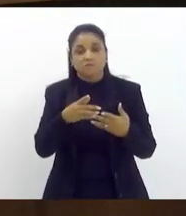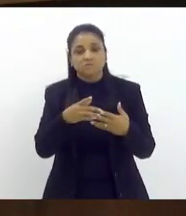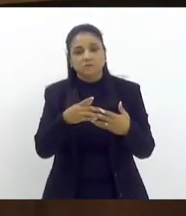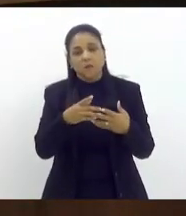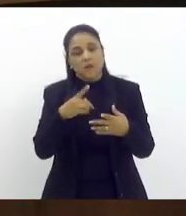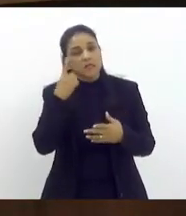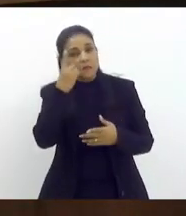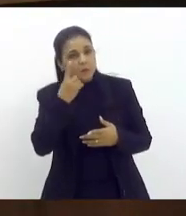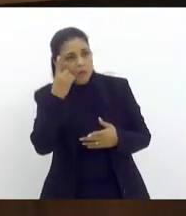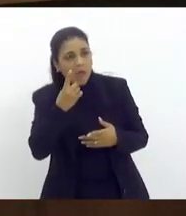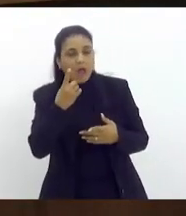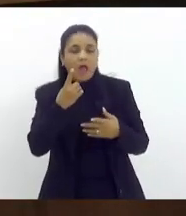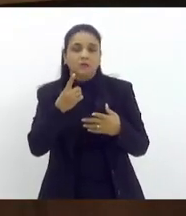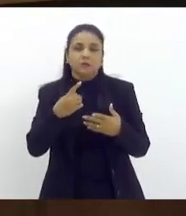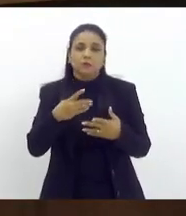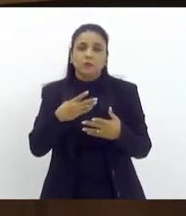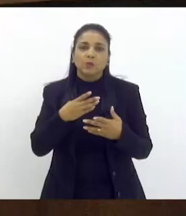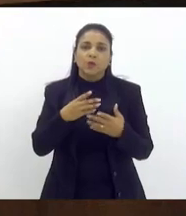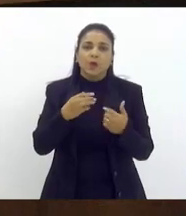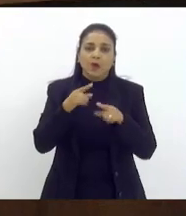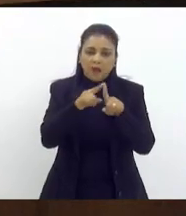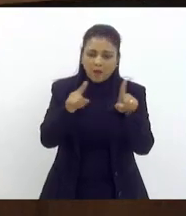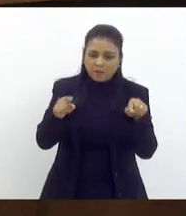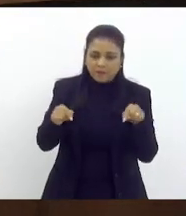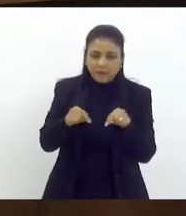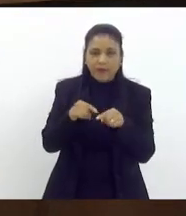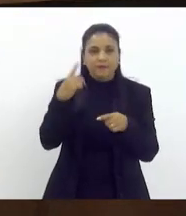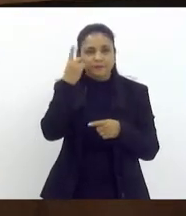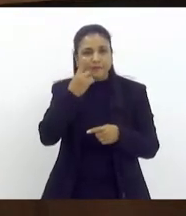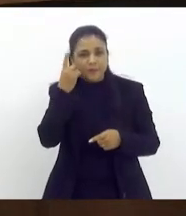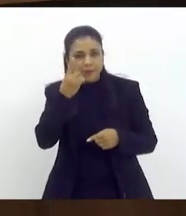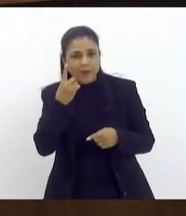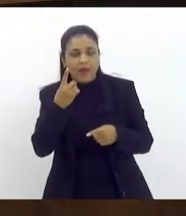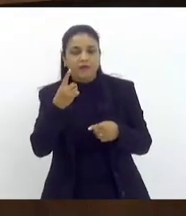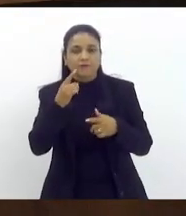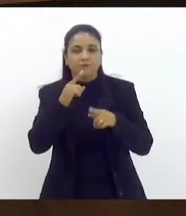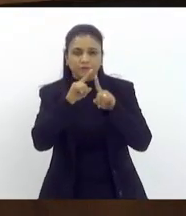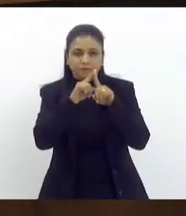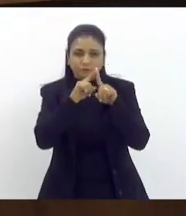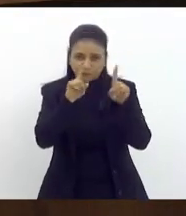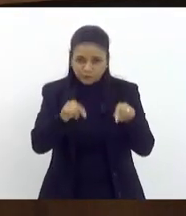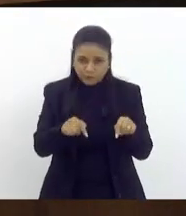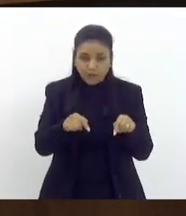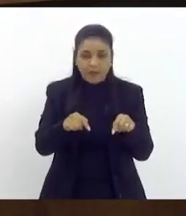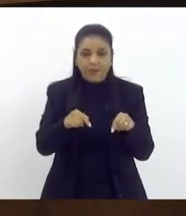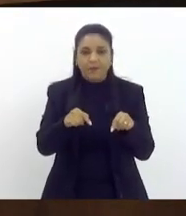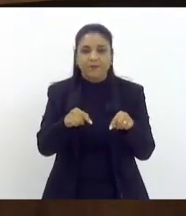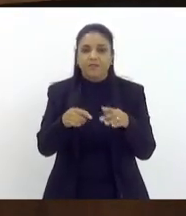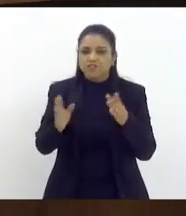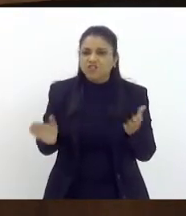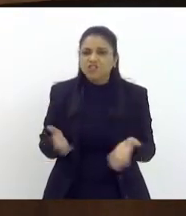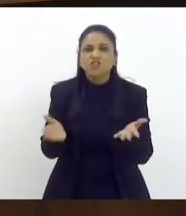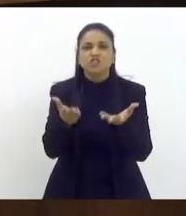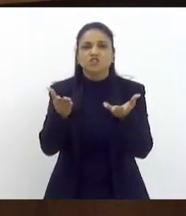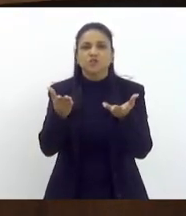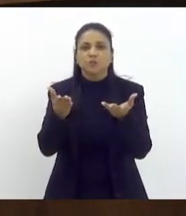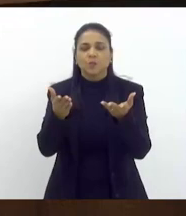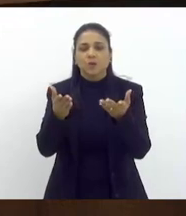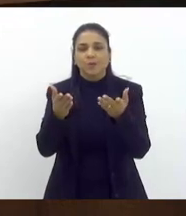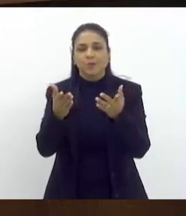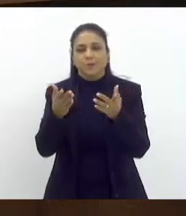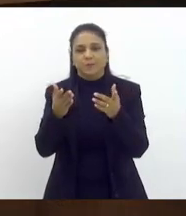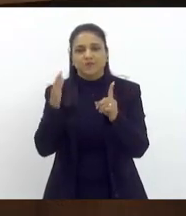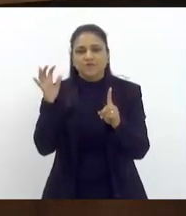muito menos comissionado de gabinete deputado fazendo estímulo a greve porque isso é ruim muito danoso